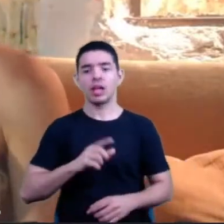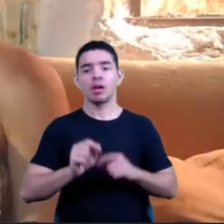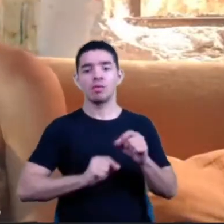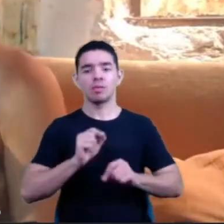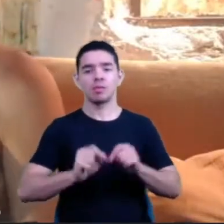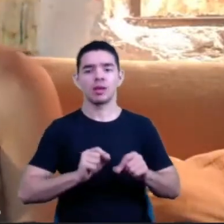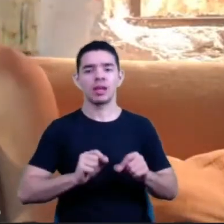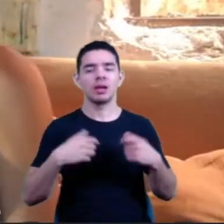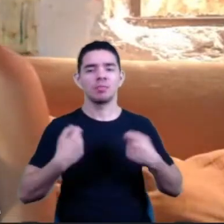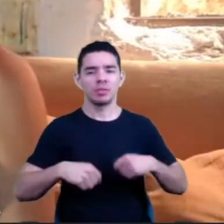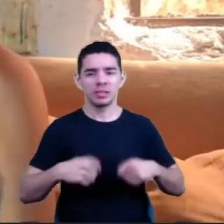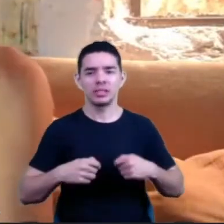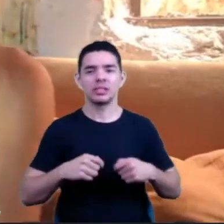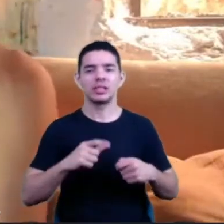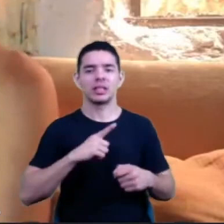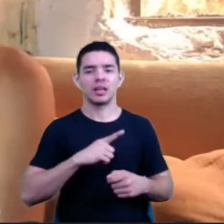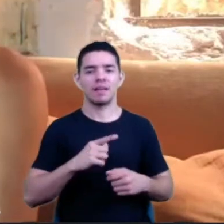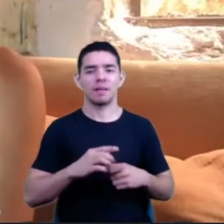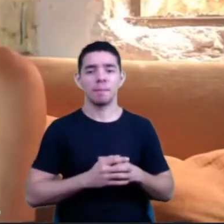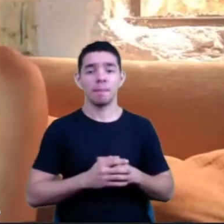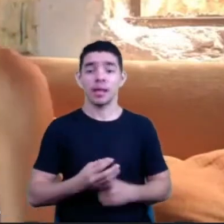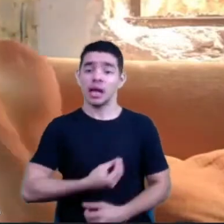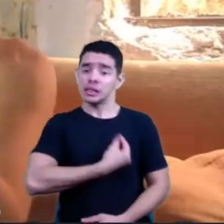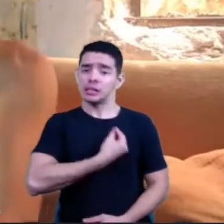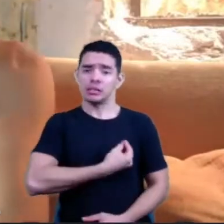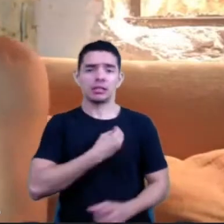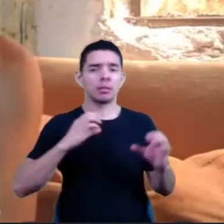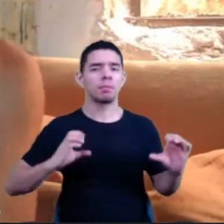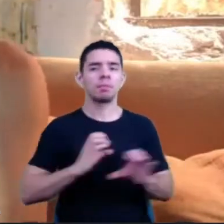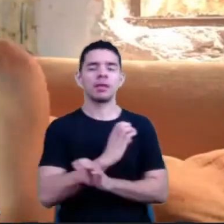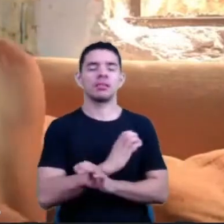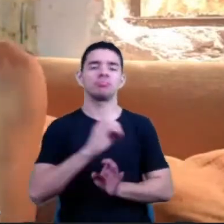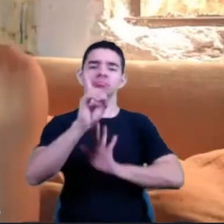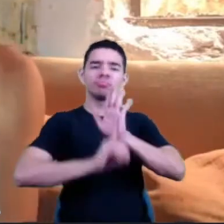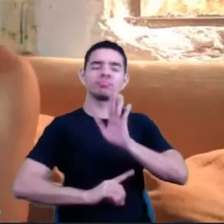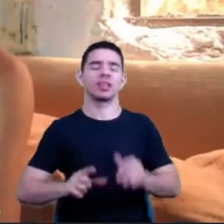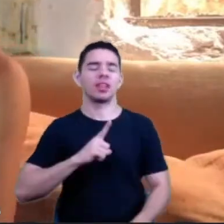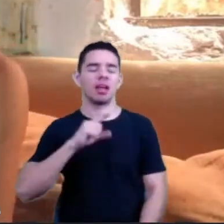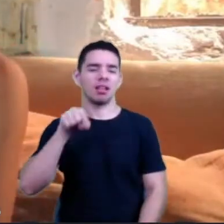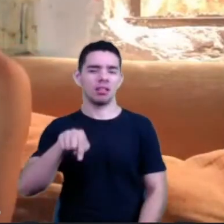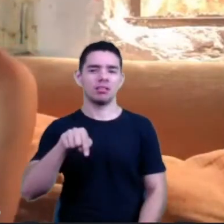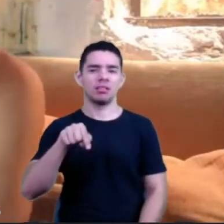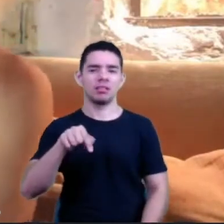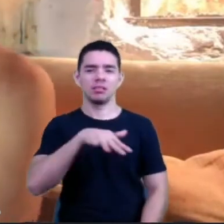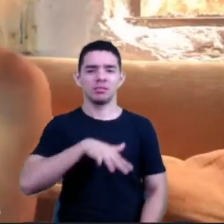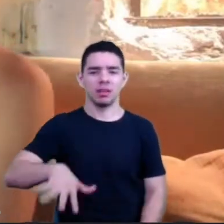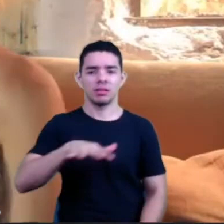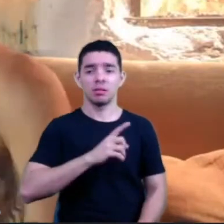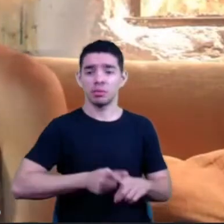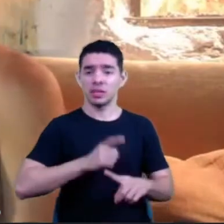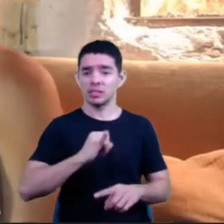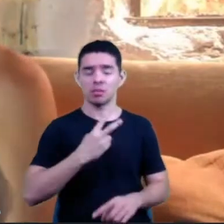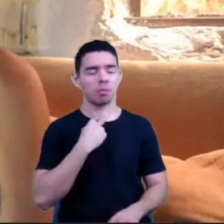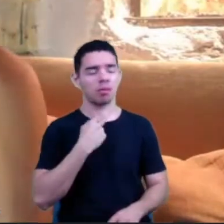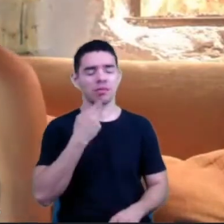trabalhar a existência plena e o direito dessa pessoa de estar ali, né, presente naquele espaço, né? Porque se você